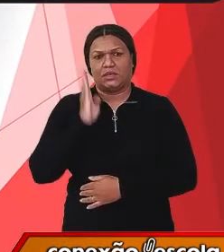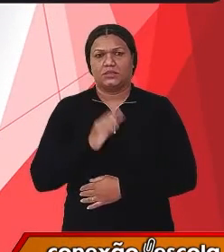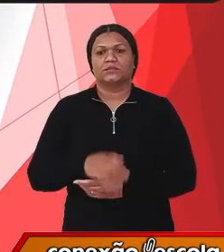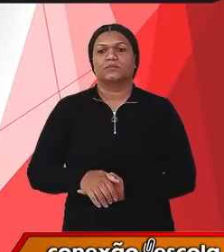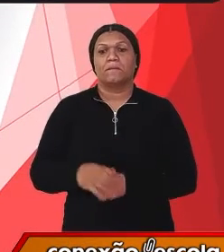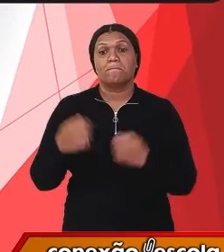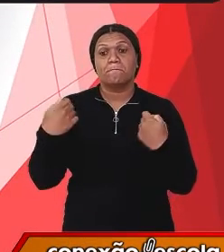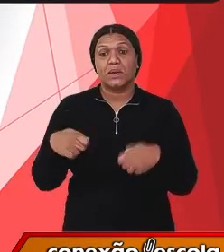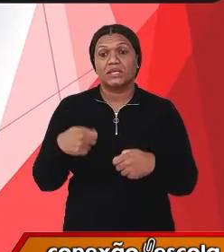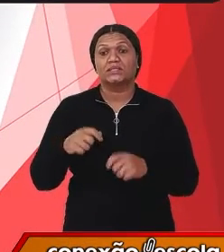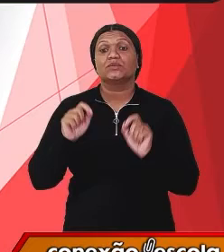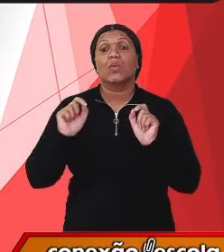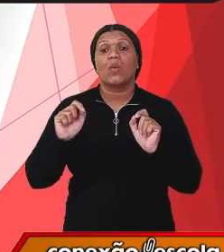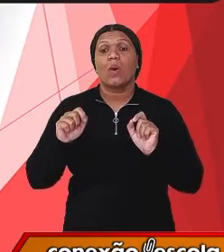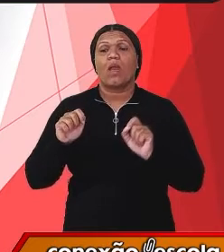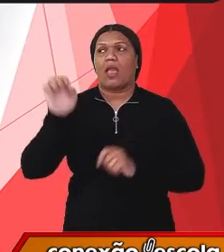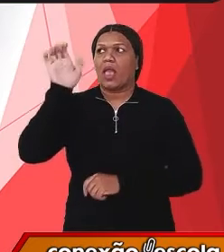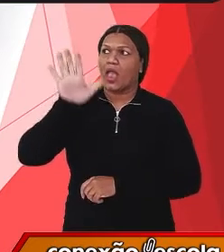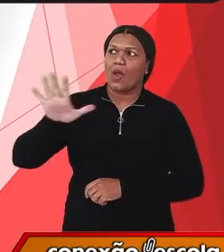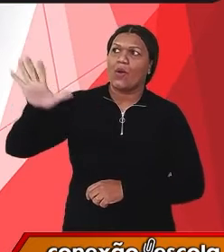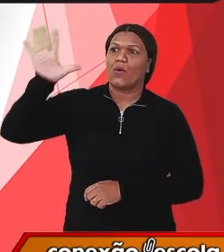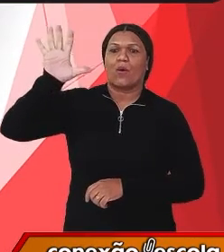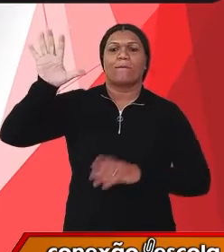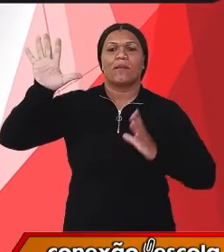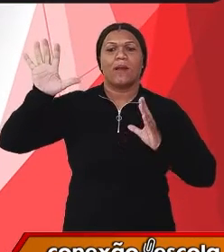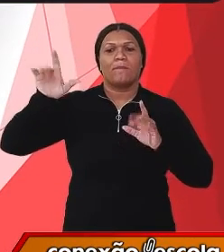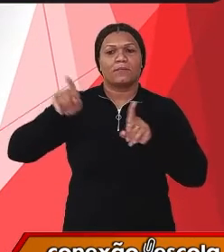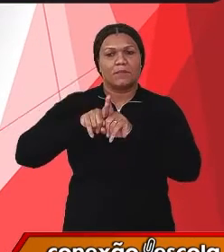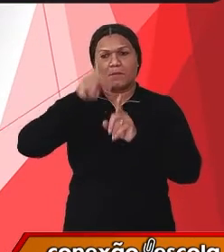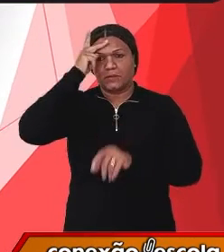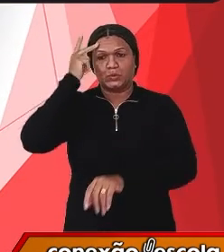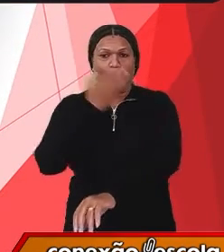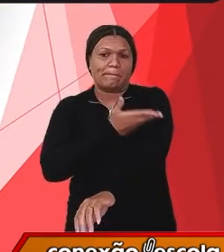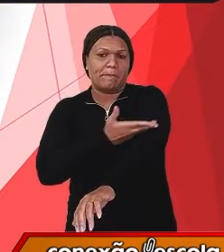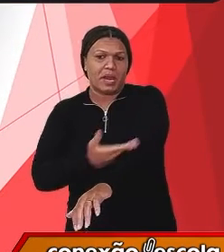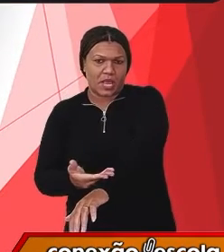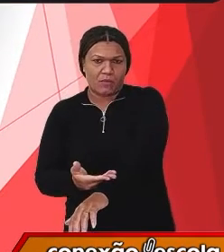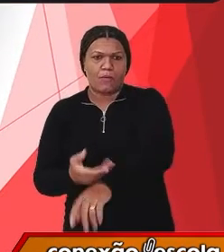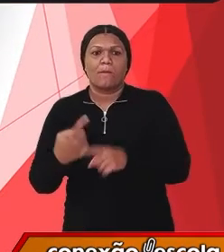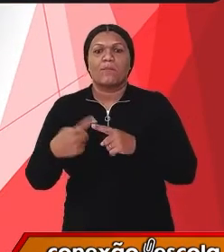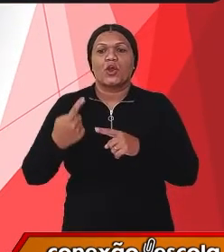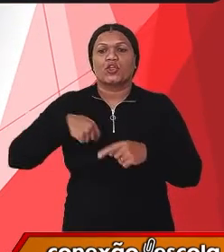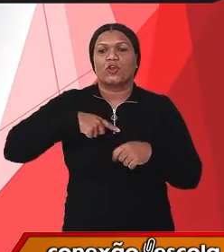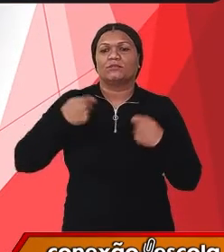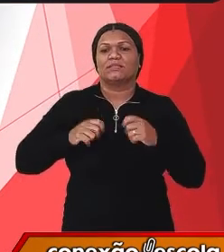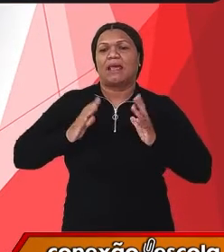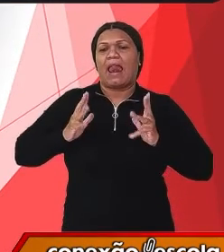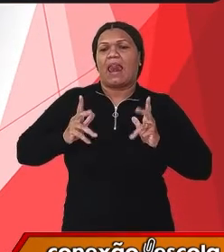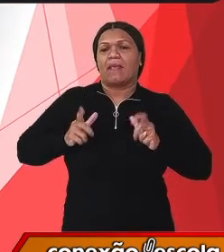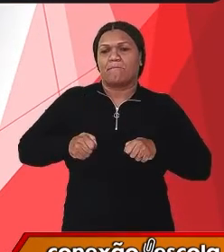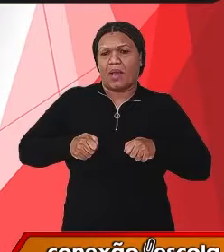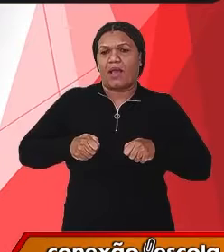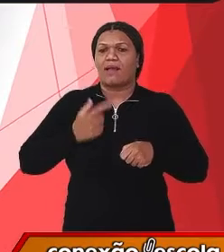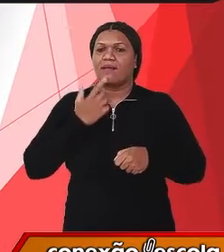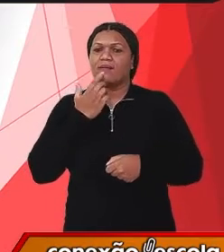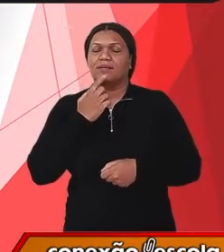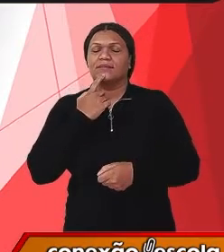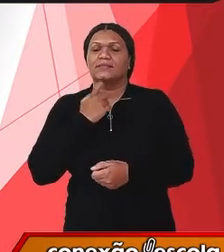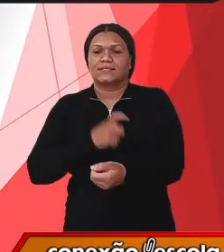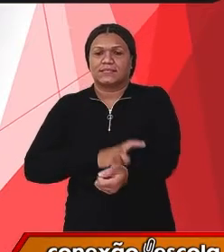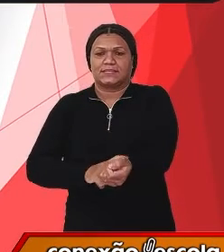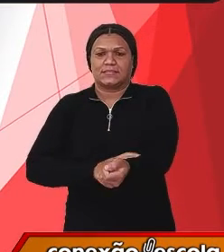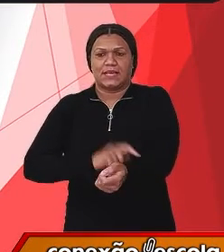e brancos, para que nós possamos limpar dessa forma o sangue negro africano no Brasil.